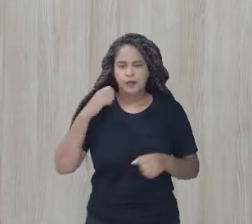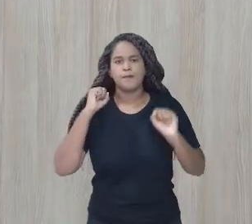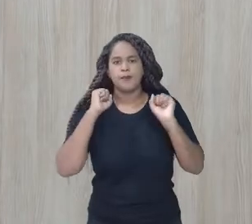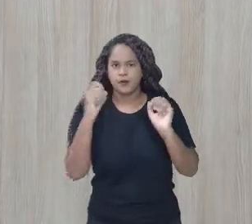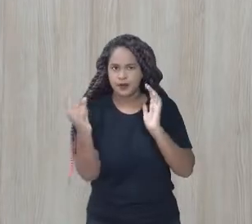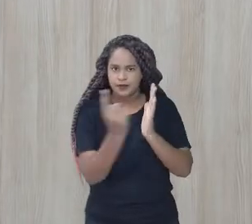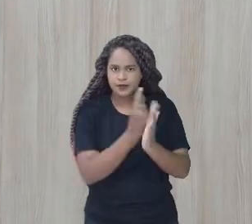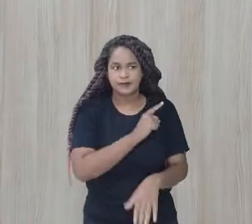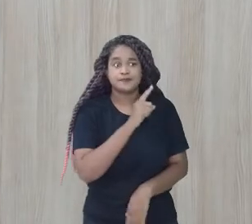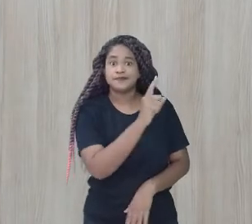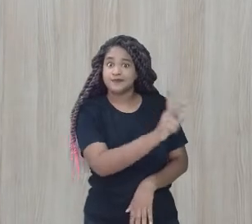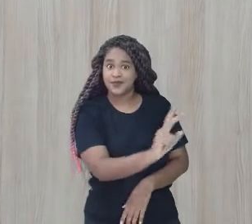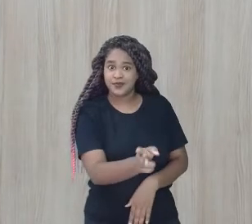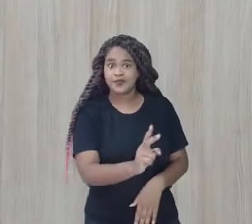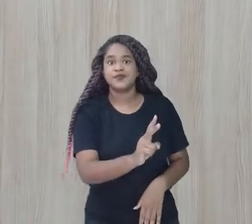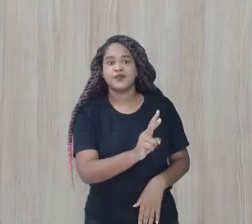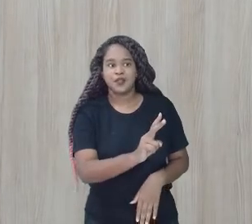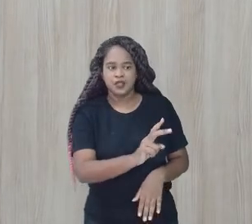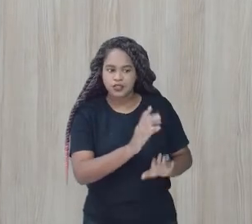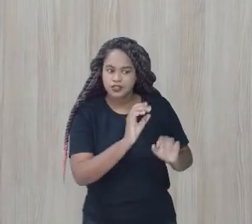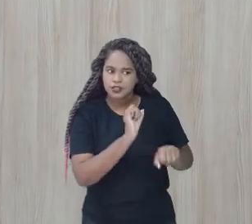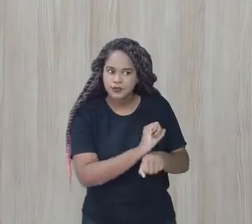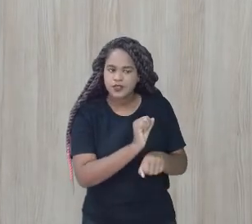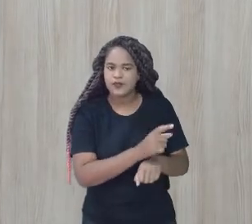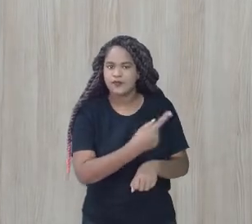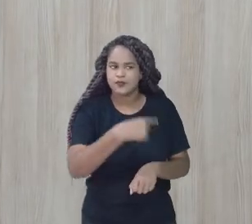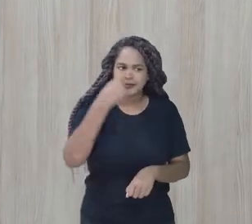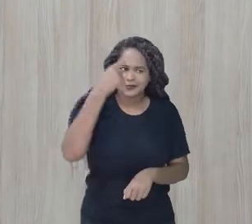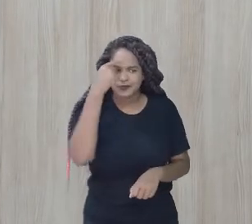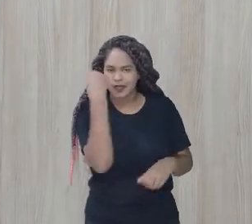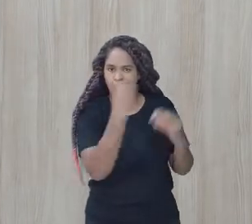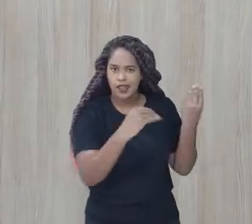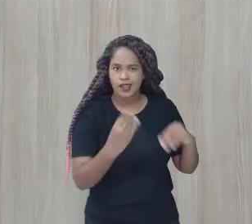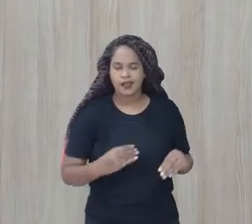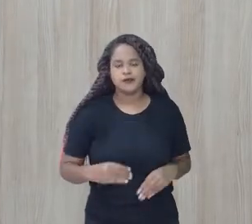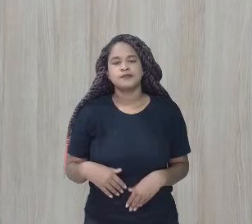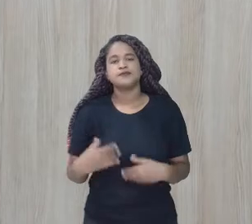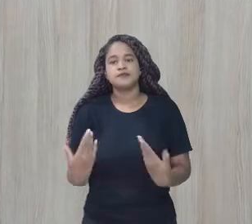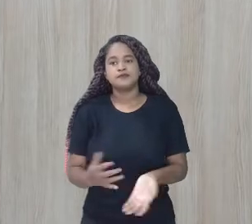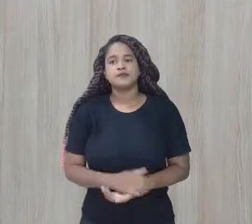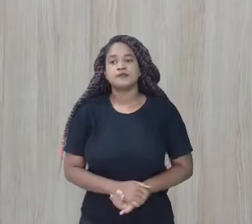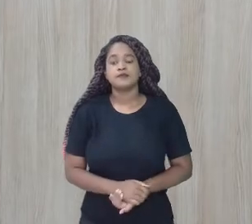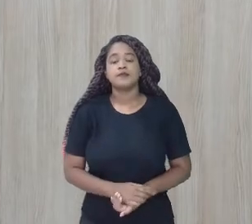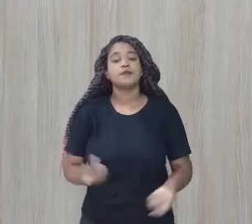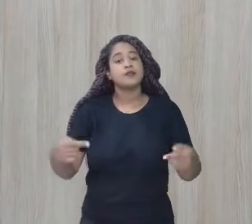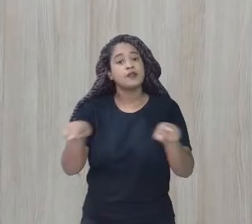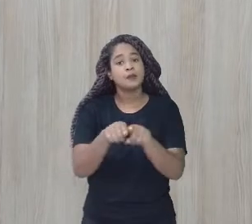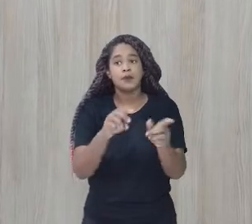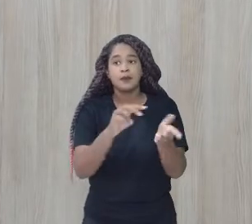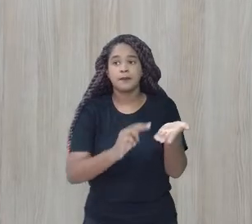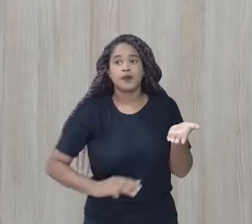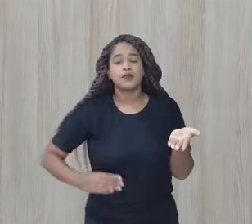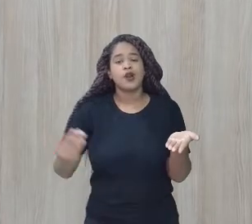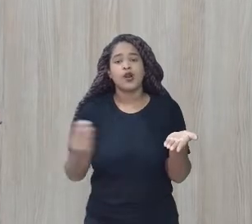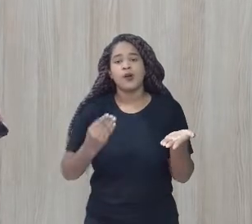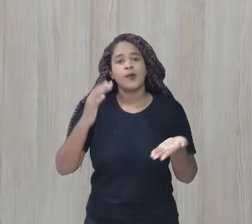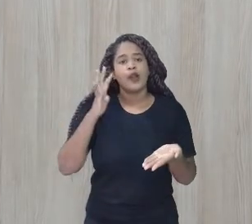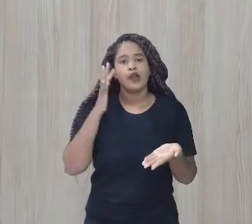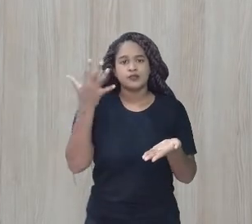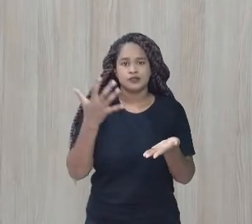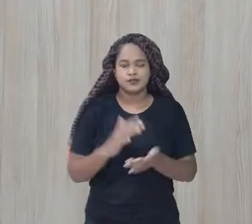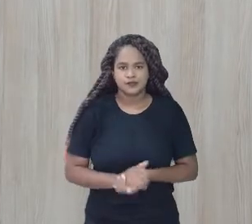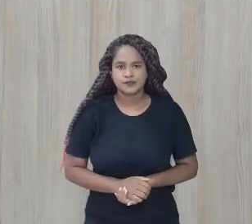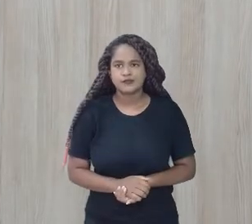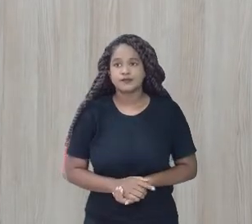ali a posto, só colhendo as dúvidas de vocês. A gente falou também sobre o método de resolver o problema, e aí a gente verificou